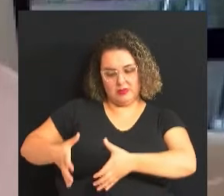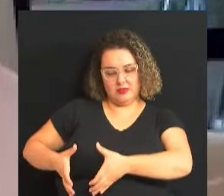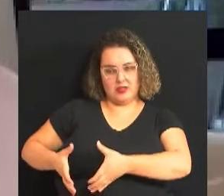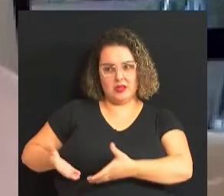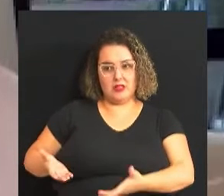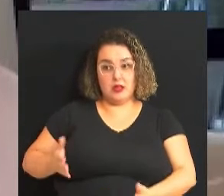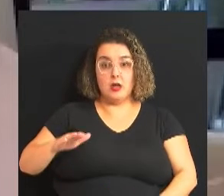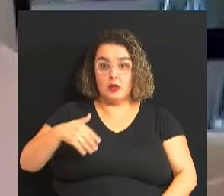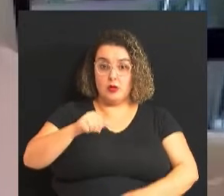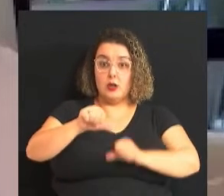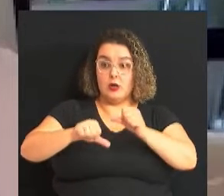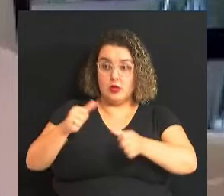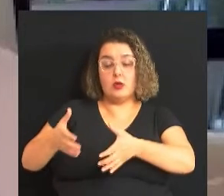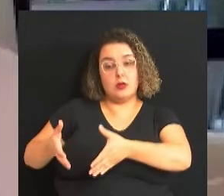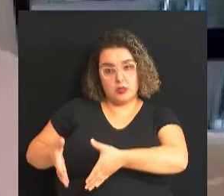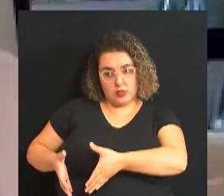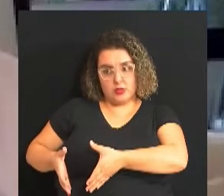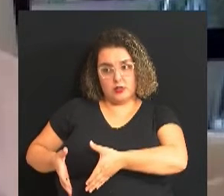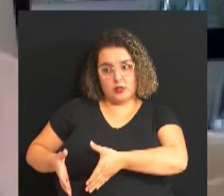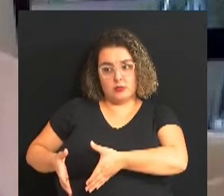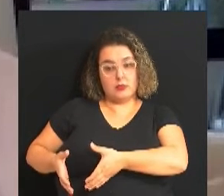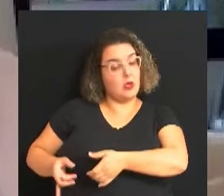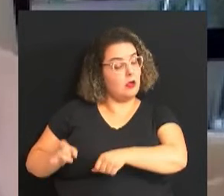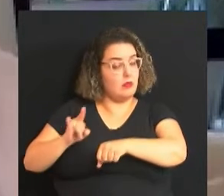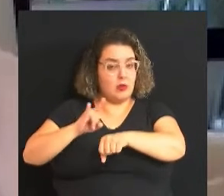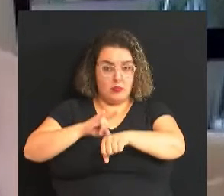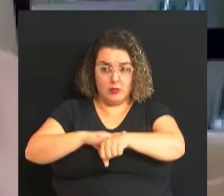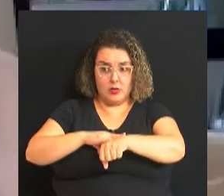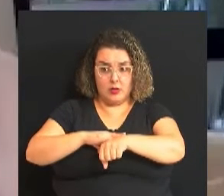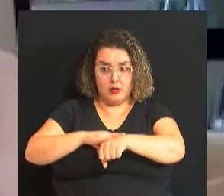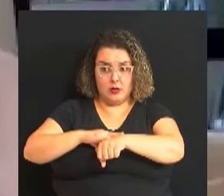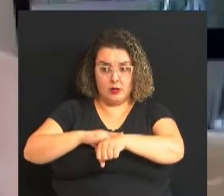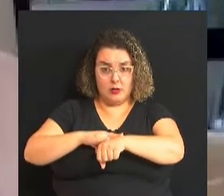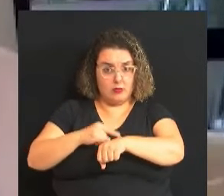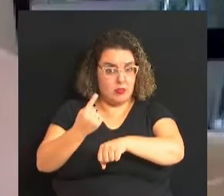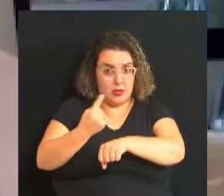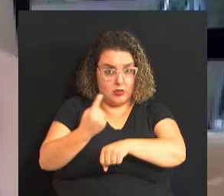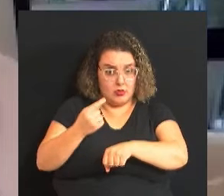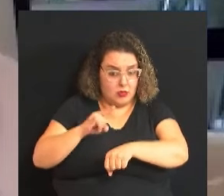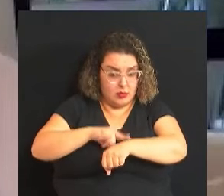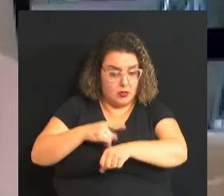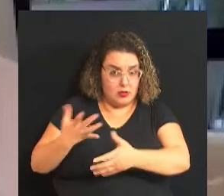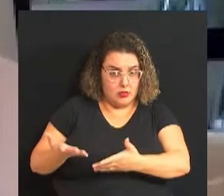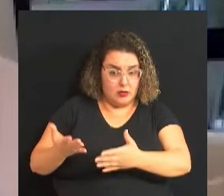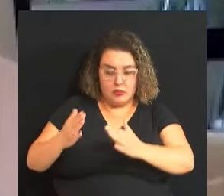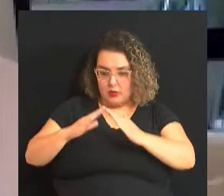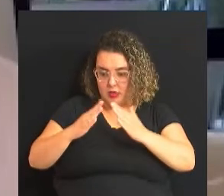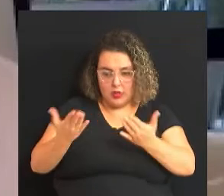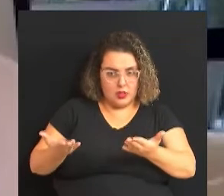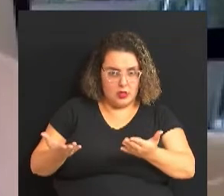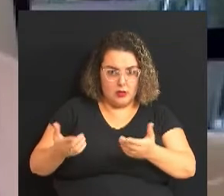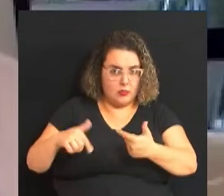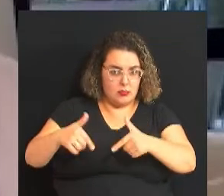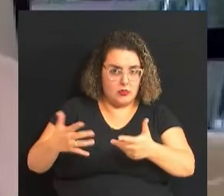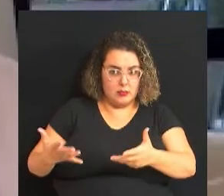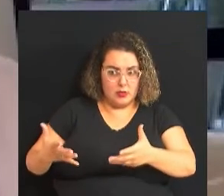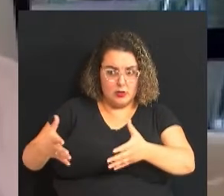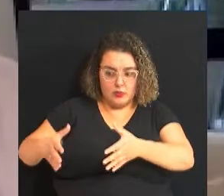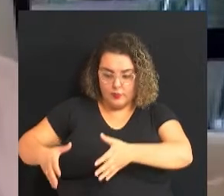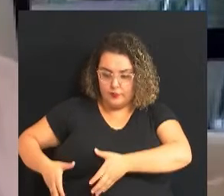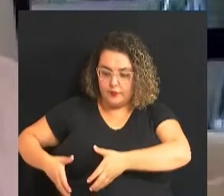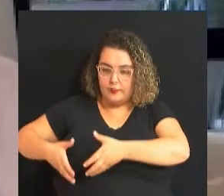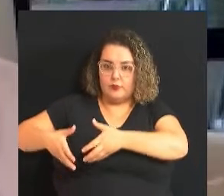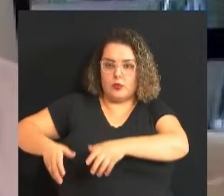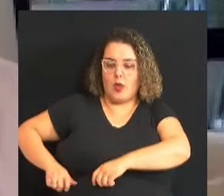que trocar a bolsinha, ela vai ao banheiro, ela está sozinha no banheiro, na casa dela ou no trabalho. Ela descola